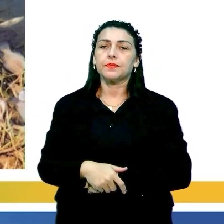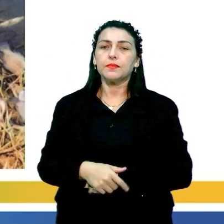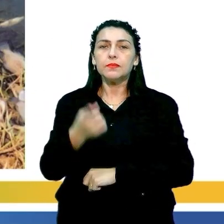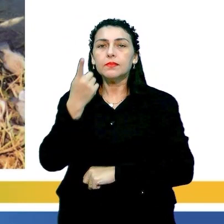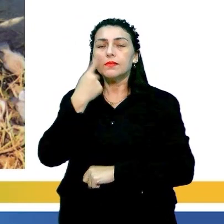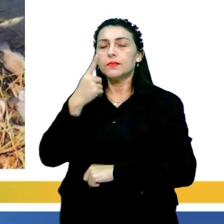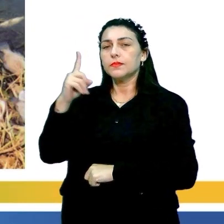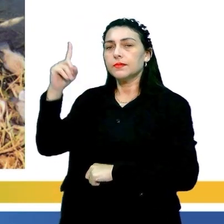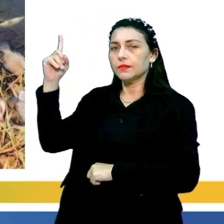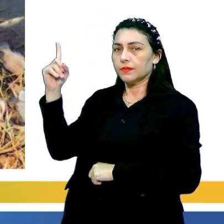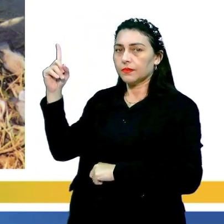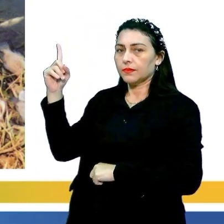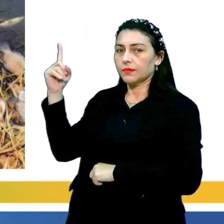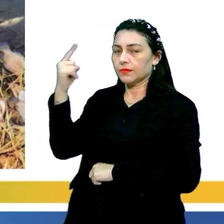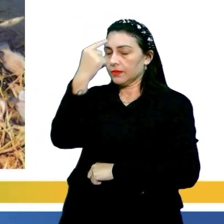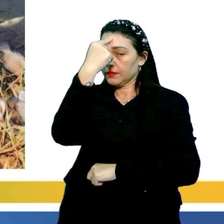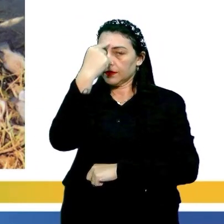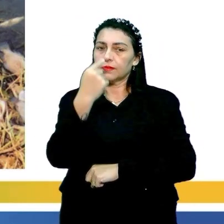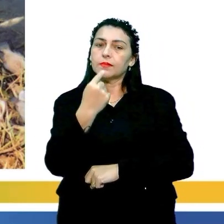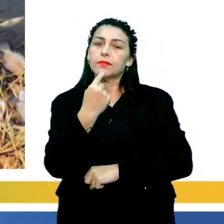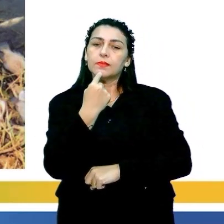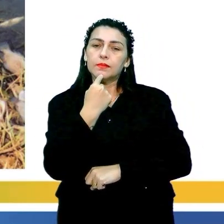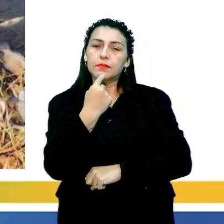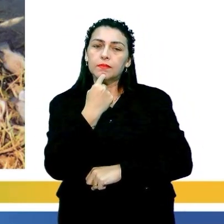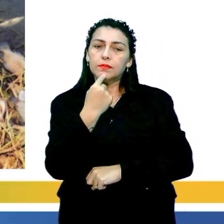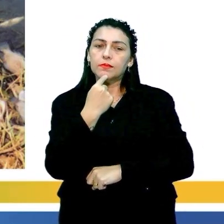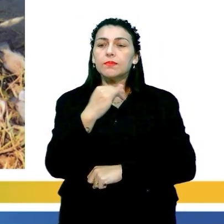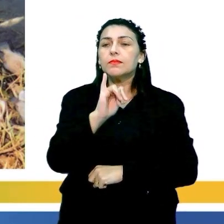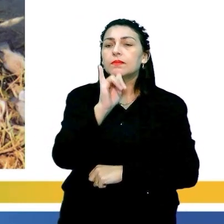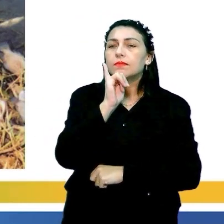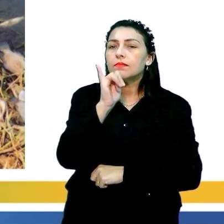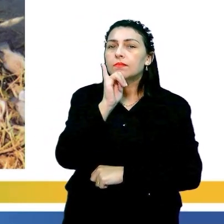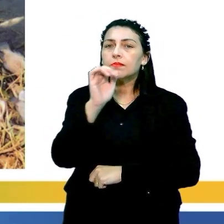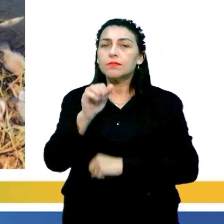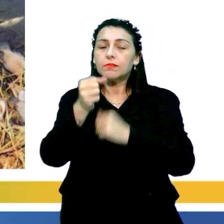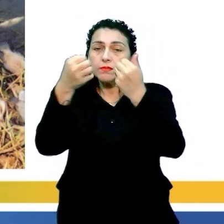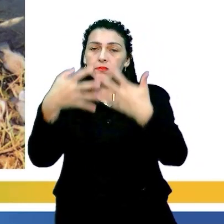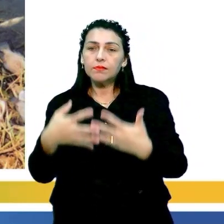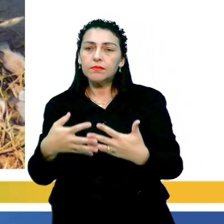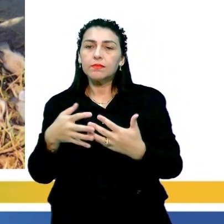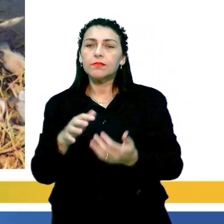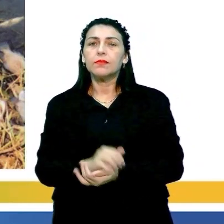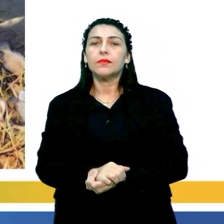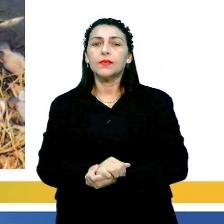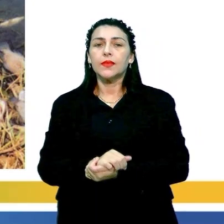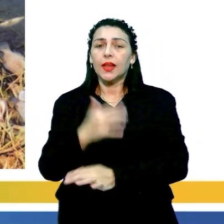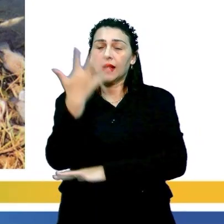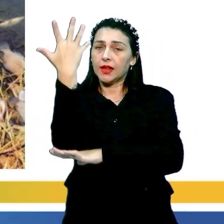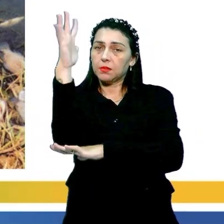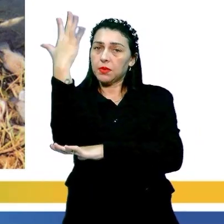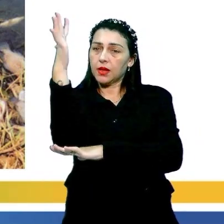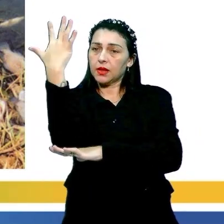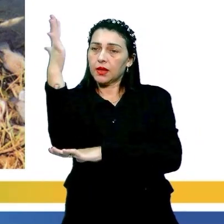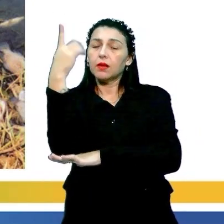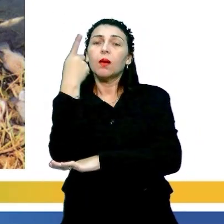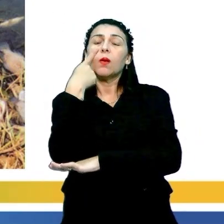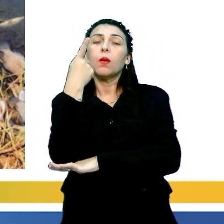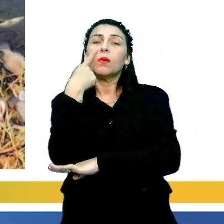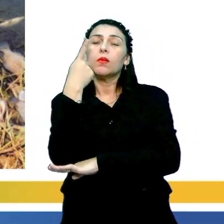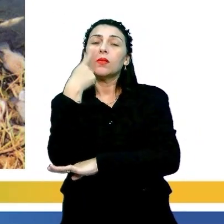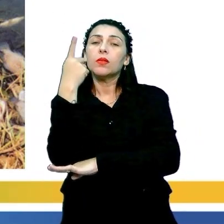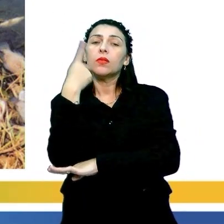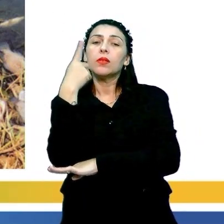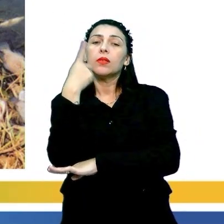Olha aí nas nossas imagens que nós temos na tela justamente os exemplos que eu acabei de dar. Essas plantações, se não me engano, são